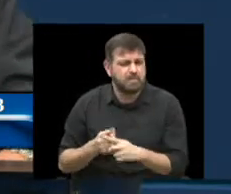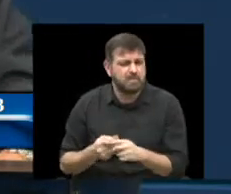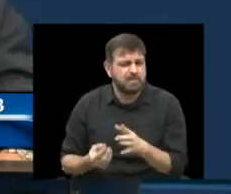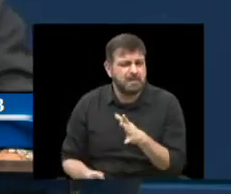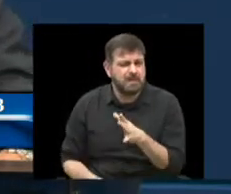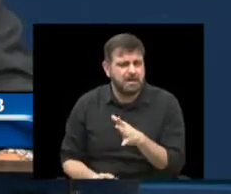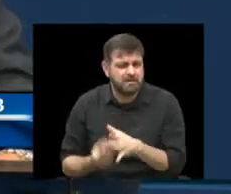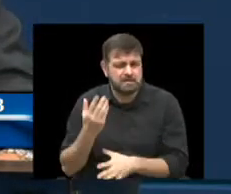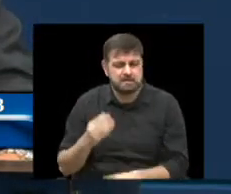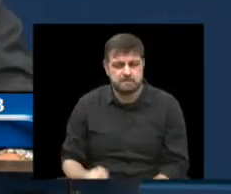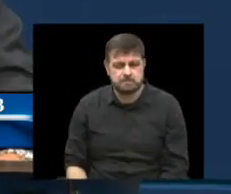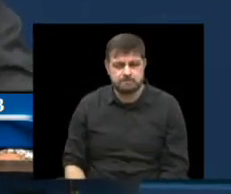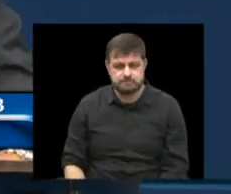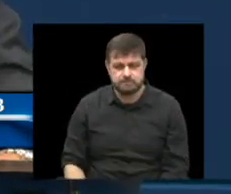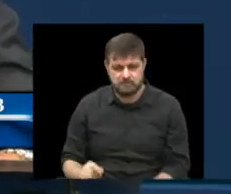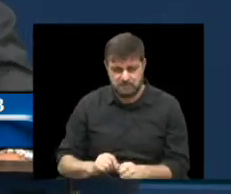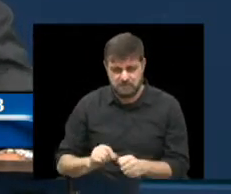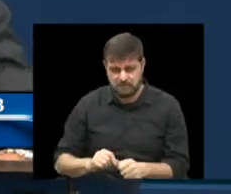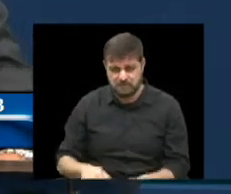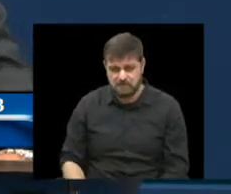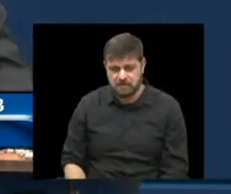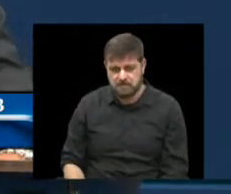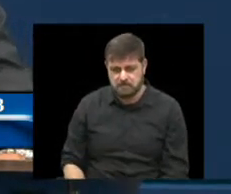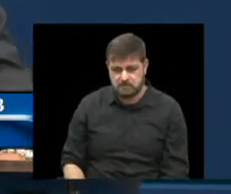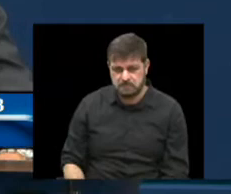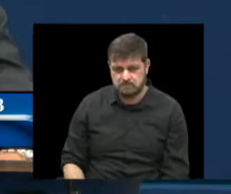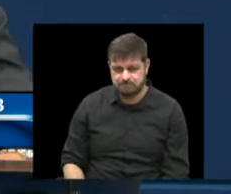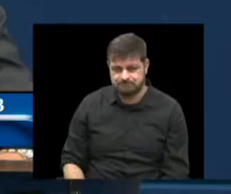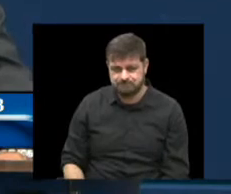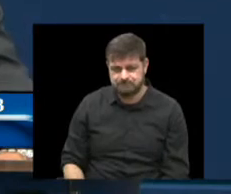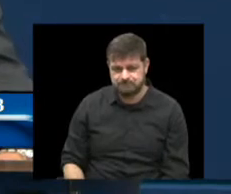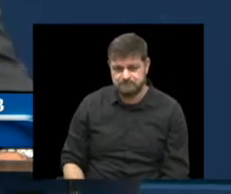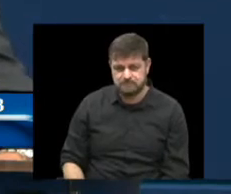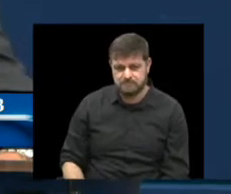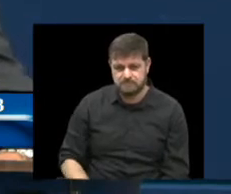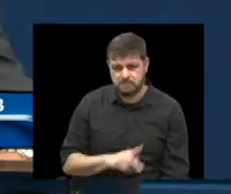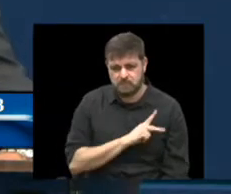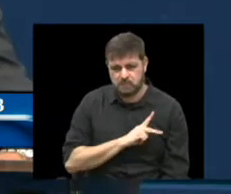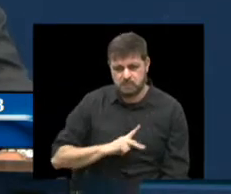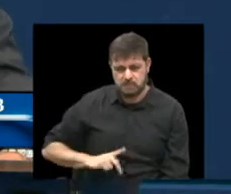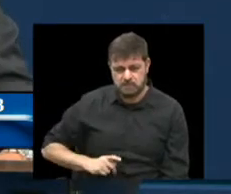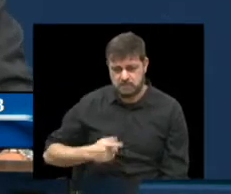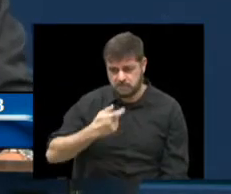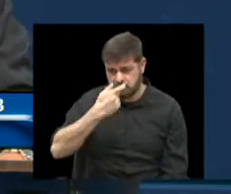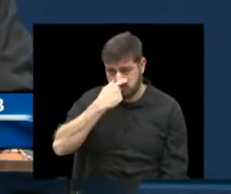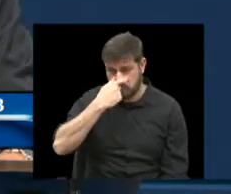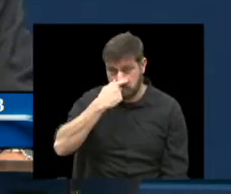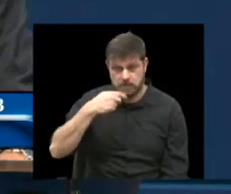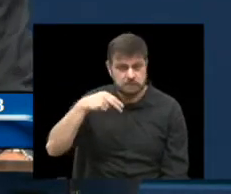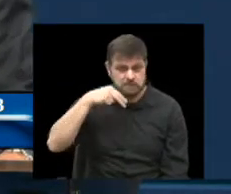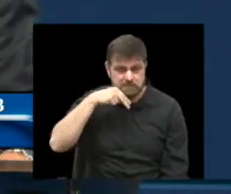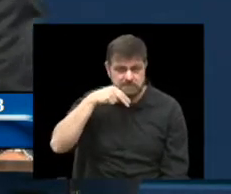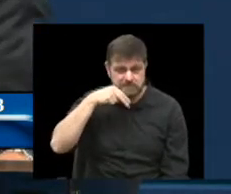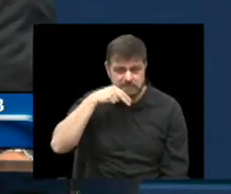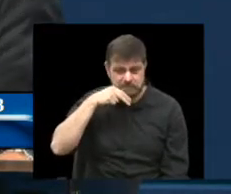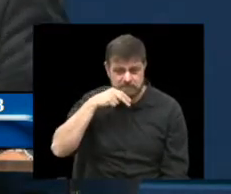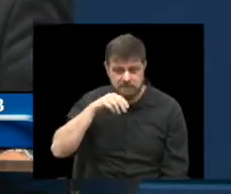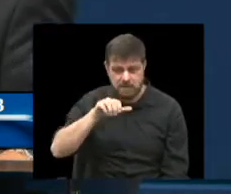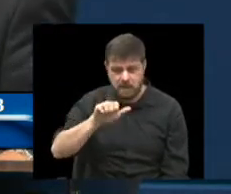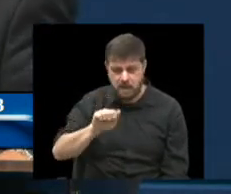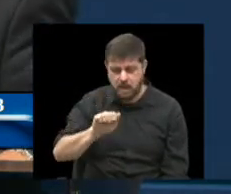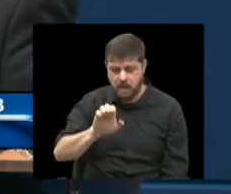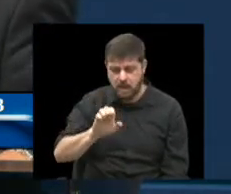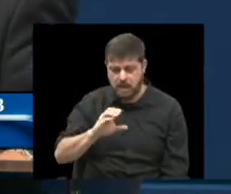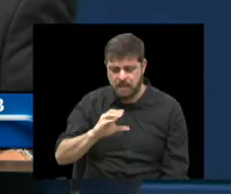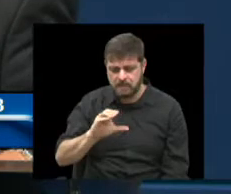carimbar o nosso ex-presidente Aécio Neves, do meu partido, e o